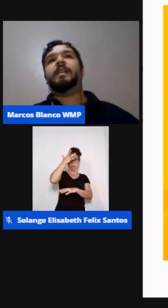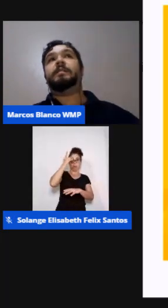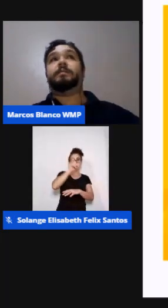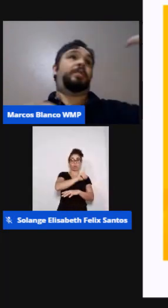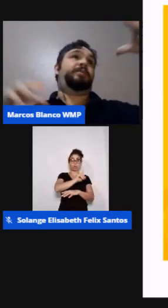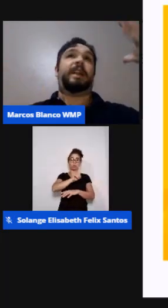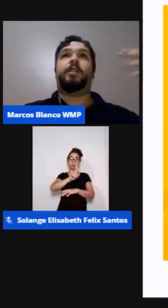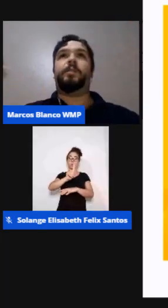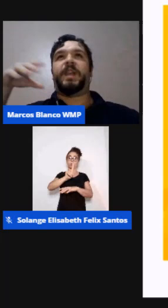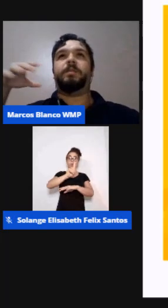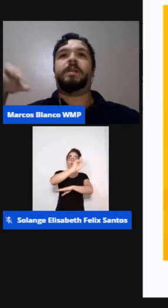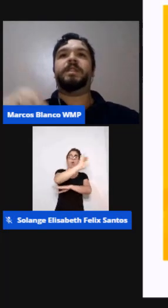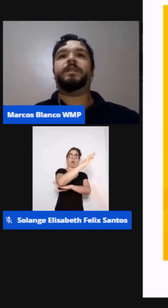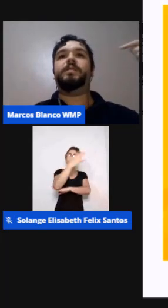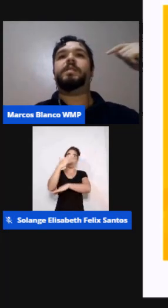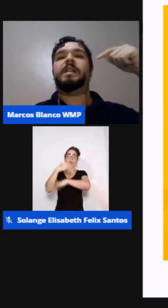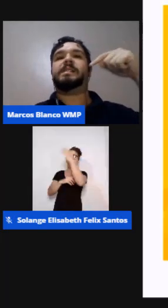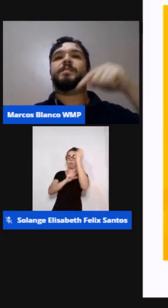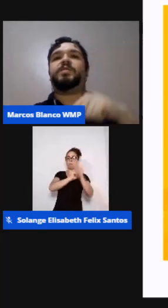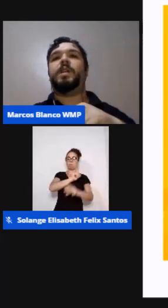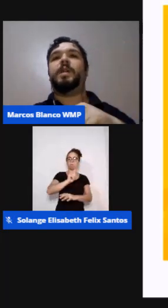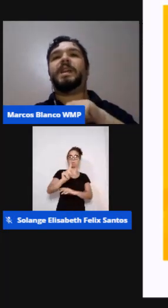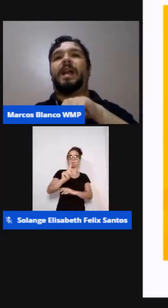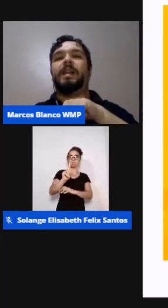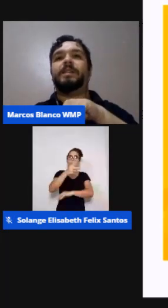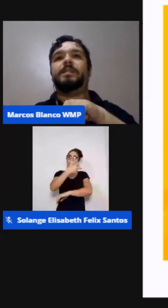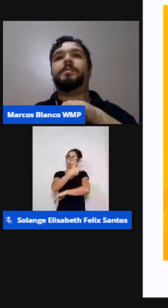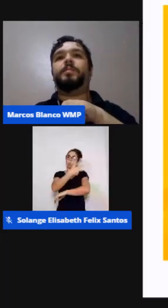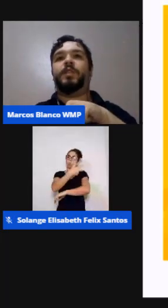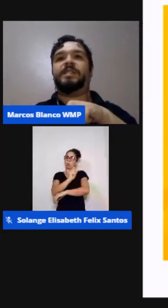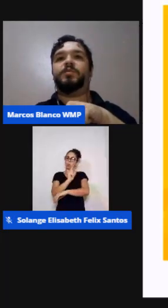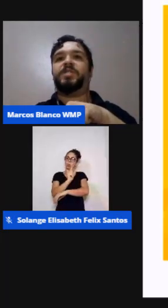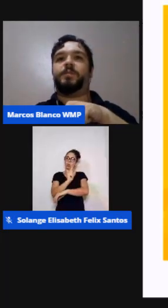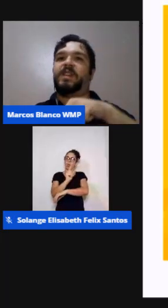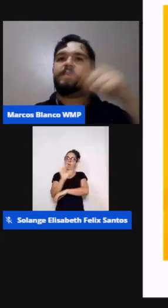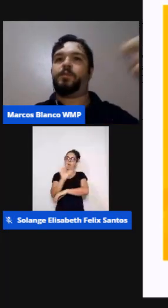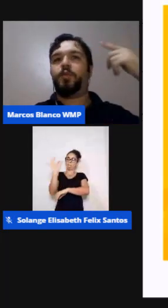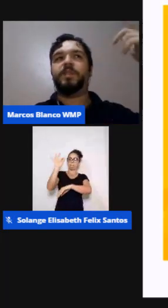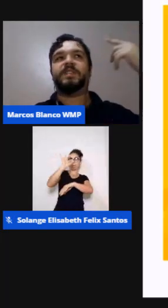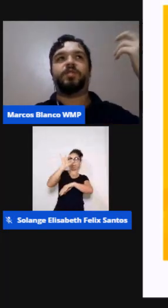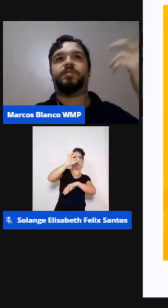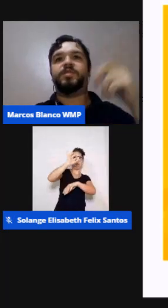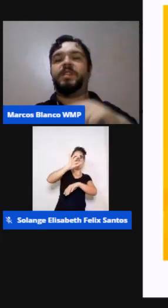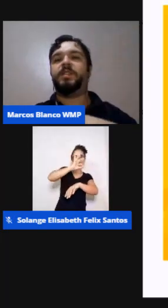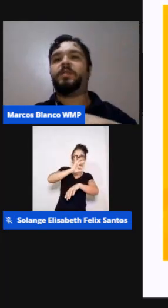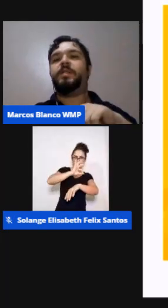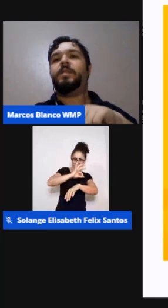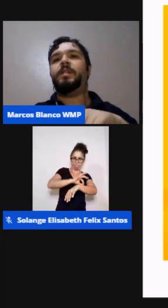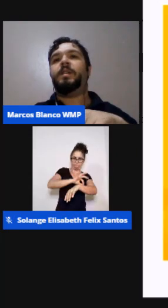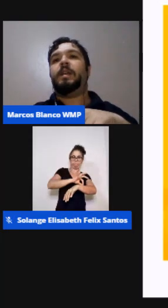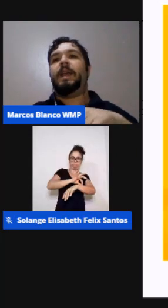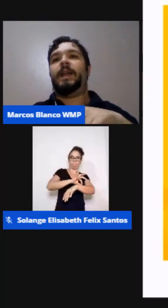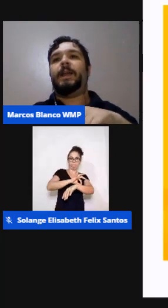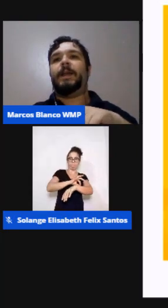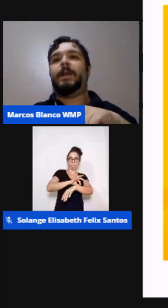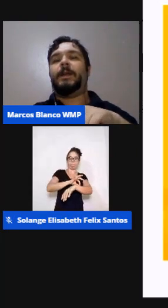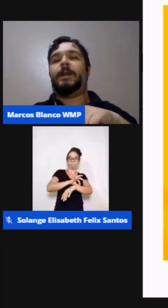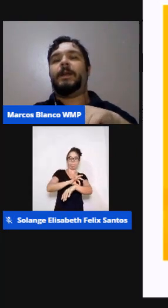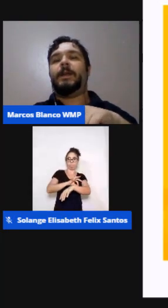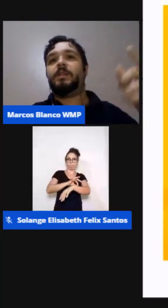silvestre, não tem nenhum pequeno mamífero, essa pessoa é picada por um desses dois mosquitos,